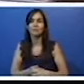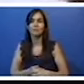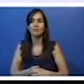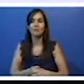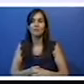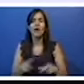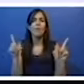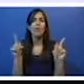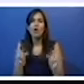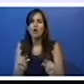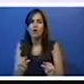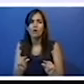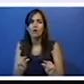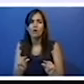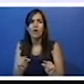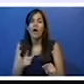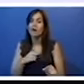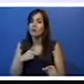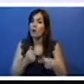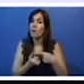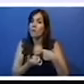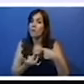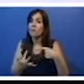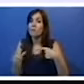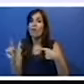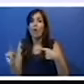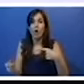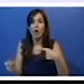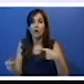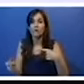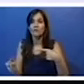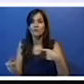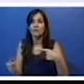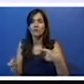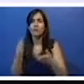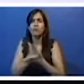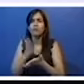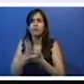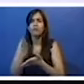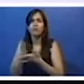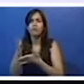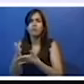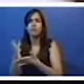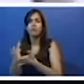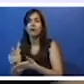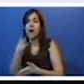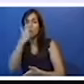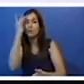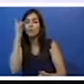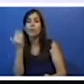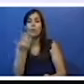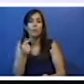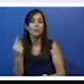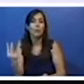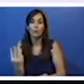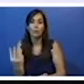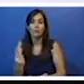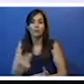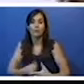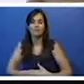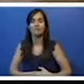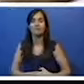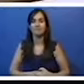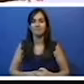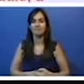aquela que tem o menor numerador Olha lá que dó dividiu em seis a pessoa só comeu dois pedaços